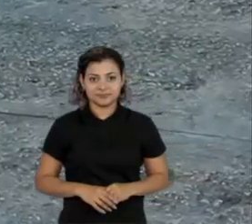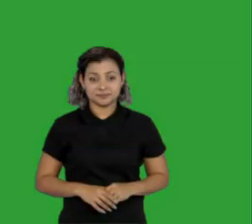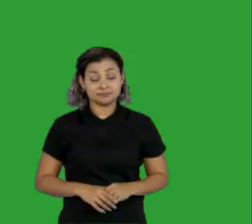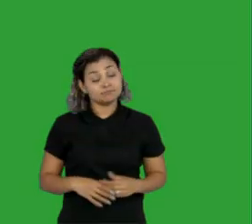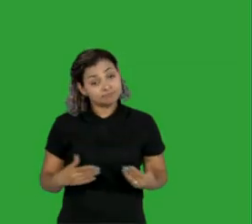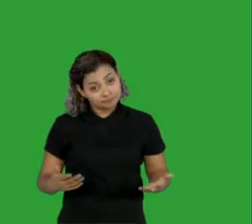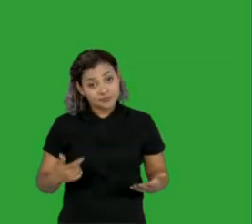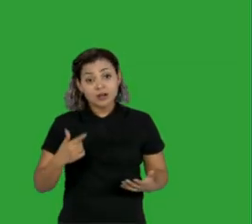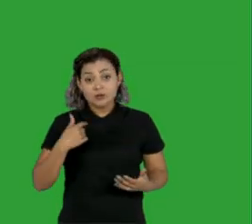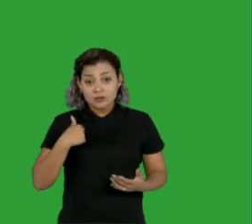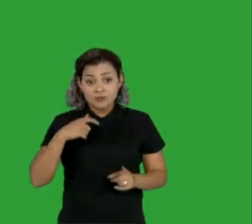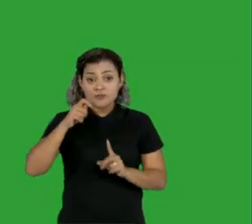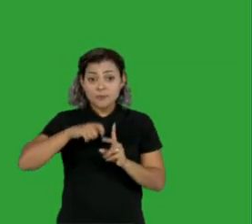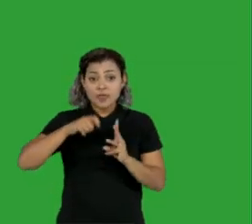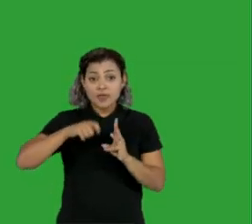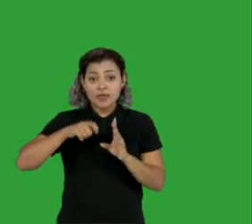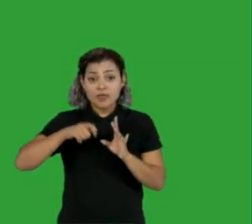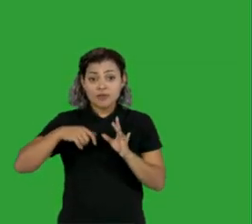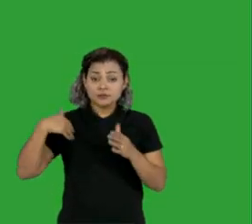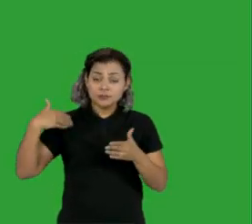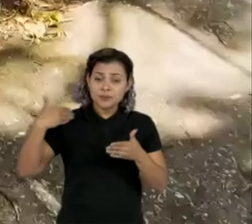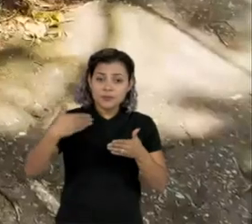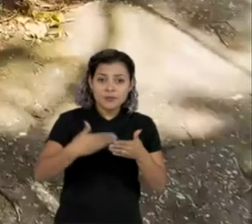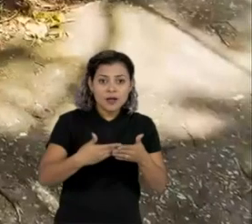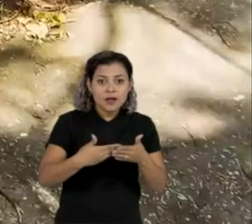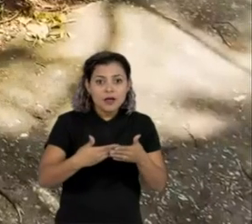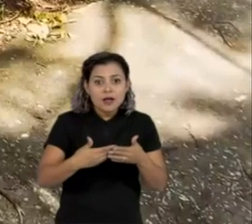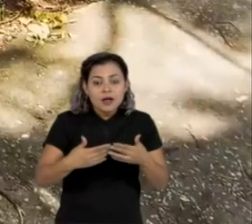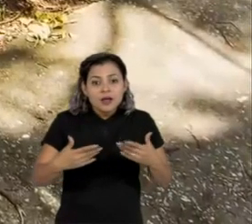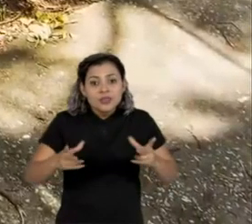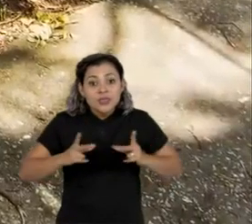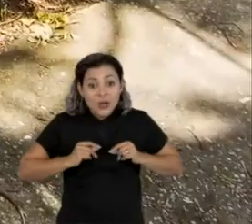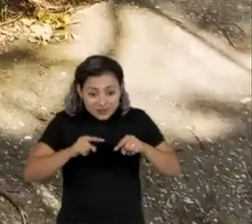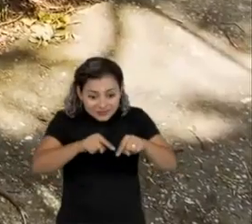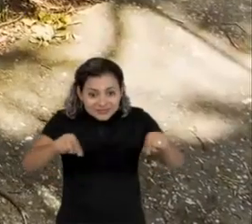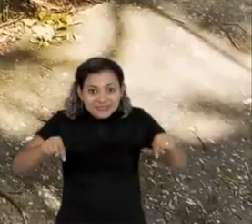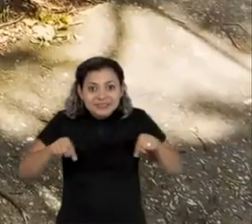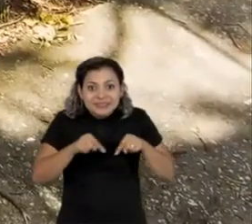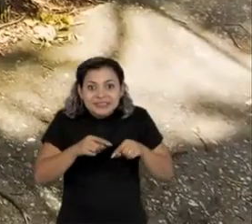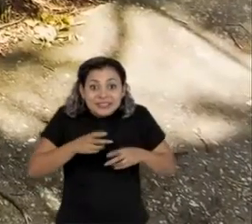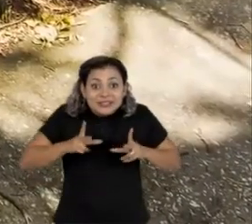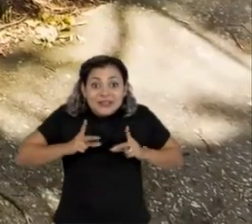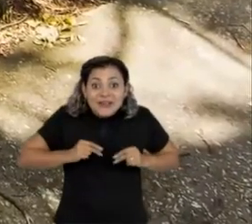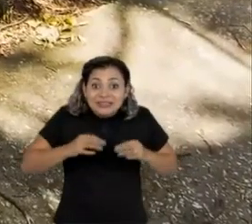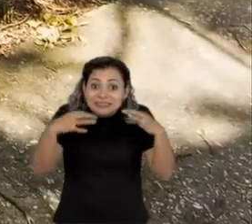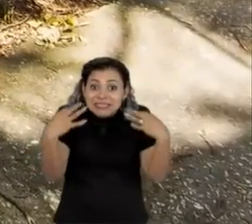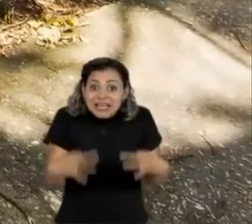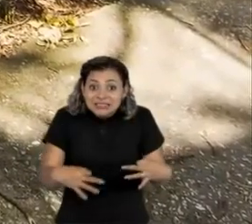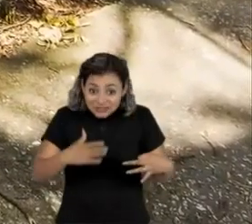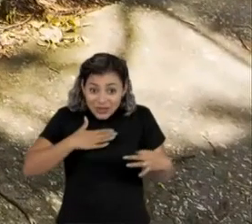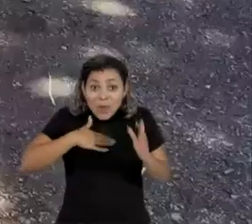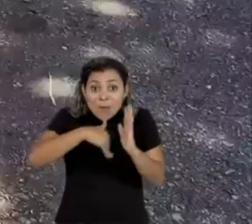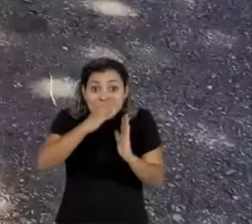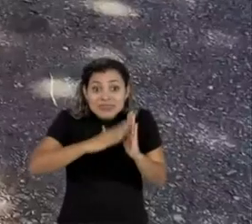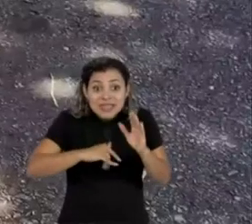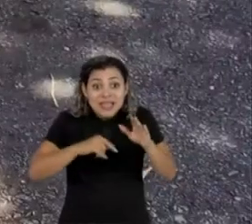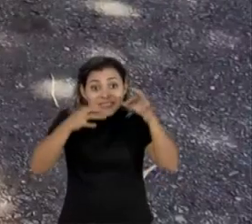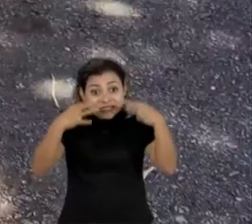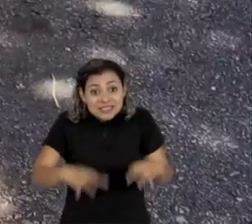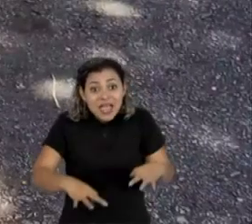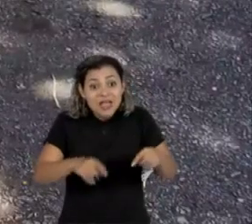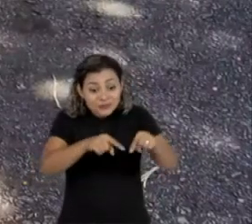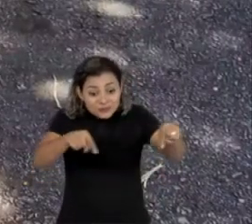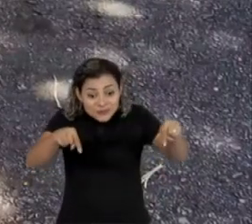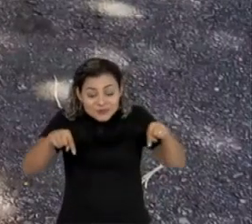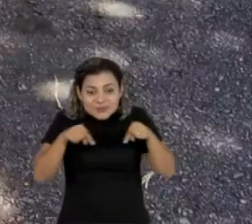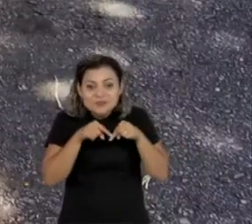Eu passei lá meses depois, estavam abertos. Aí eu fiquei, nossa, fiquei tão contente. E abriram direitinho no recorte que eu